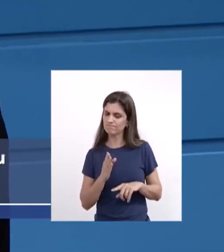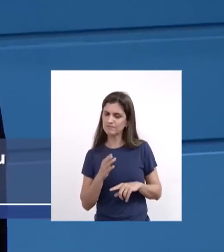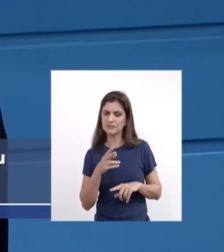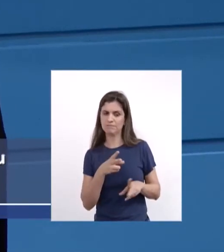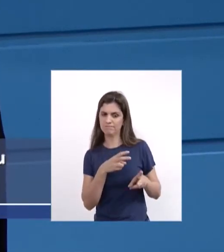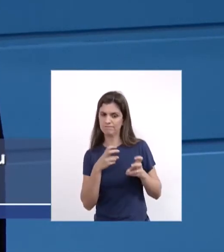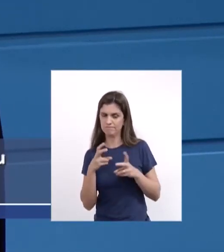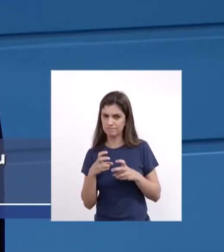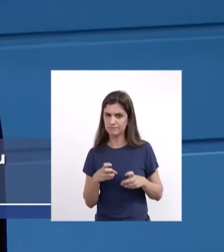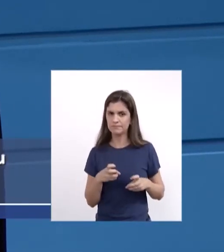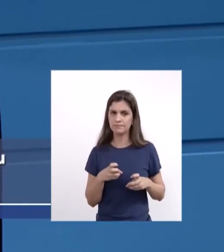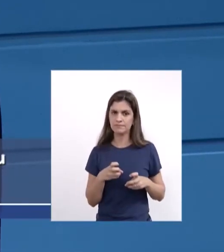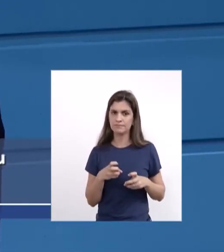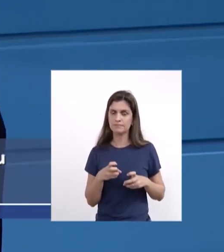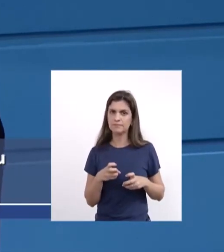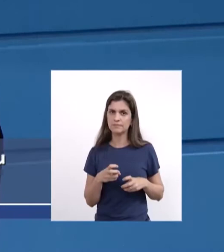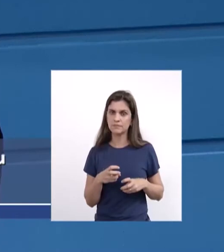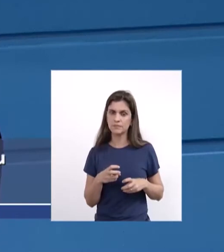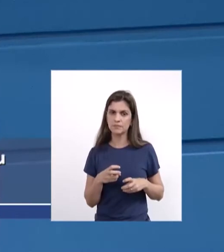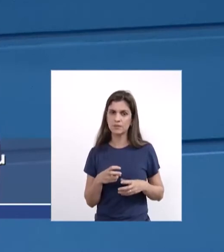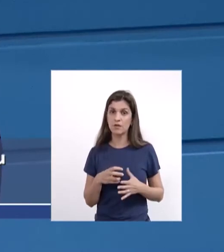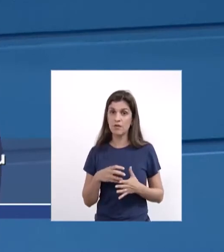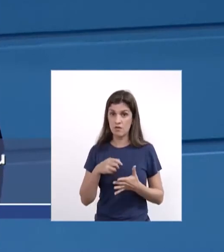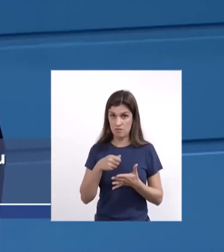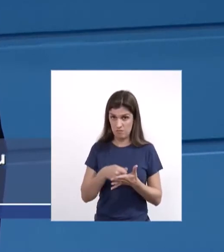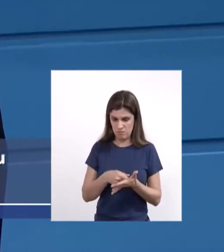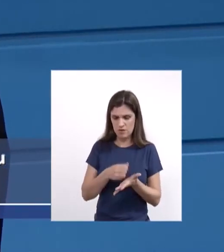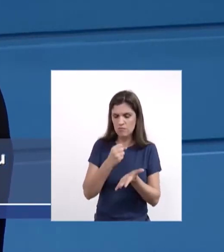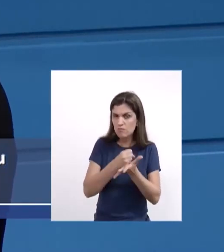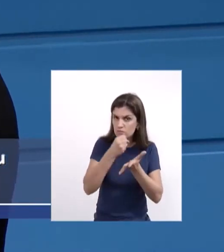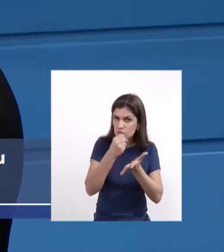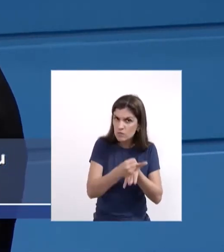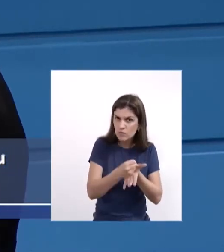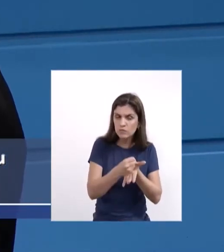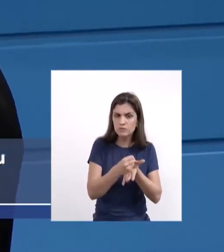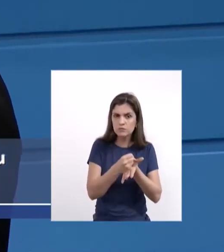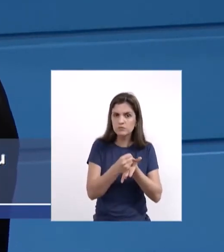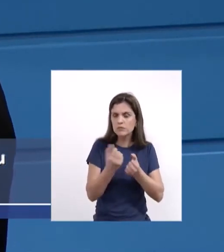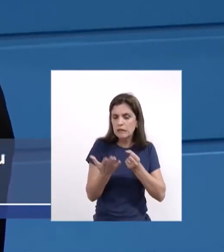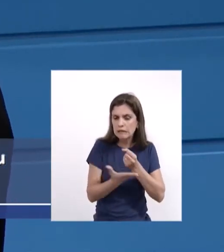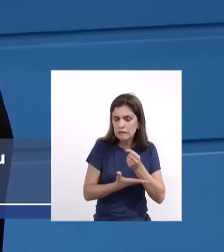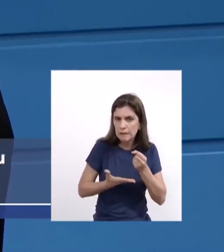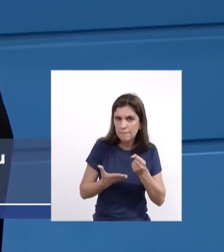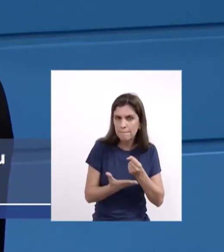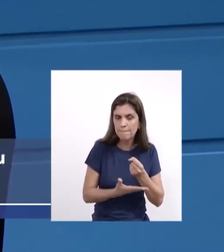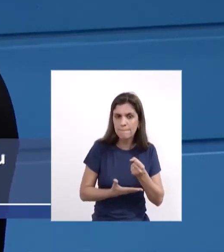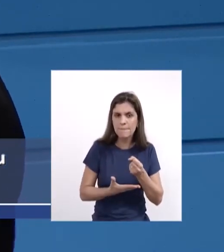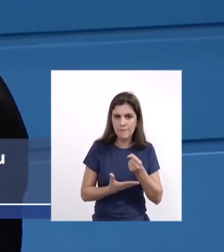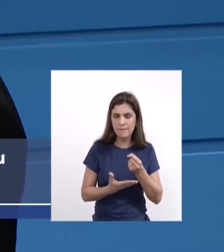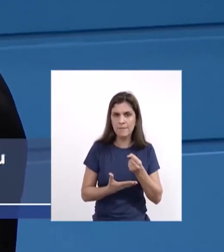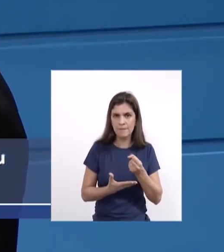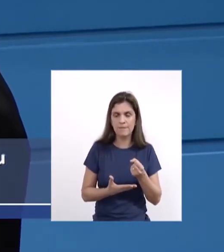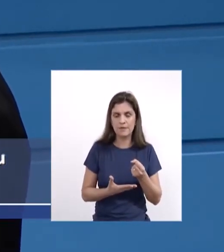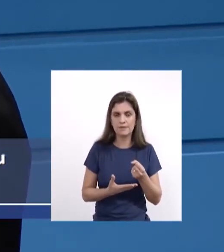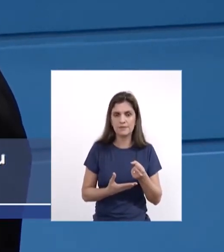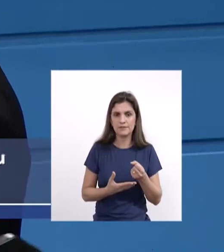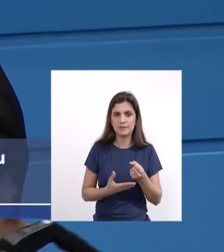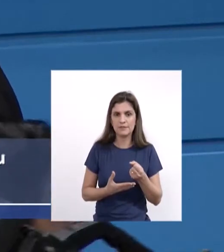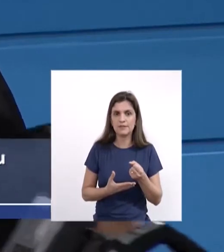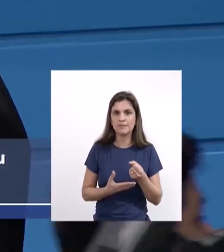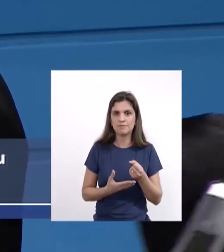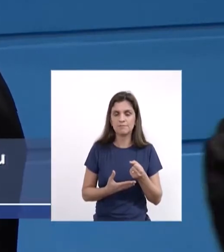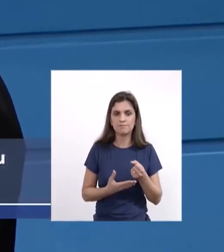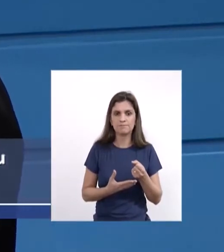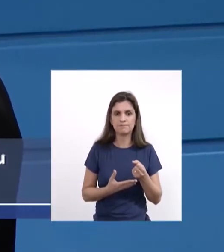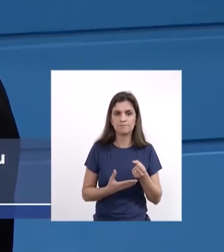além. Com o cumprimento do contrato mínimo, se instala as cobranças. Se instala